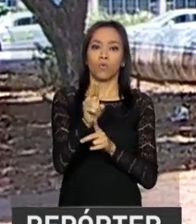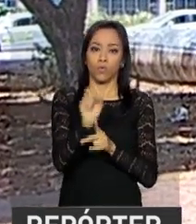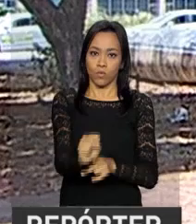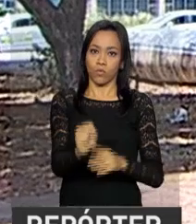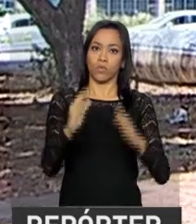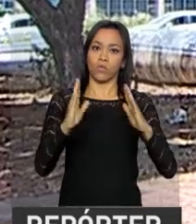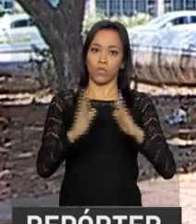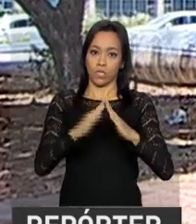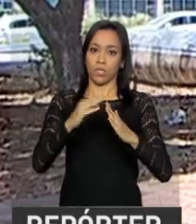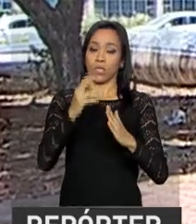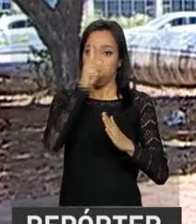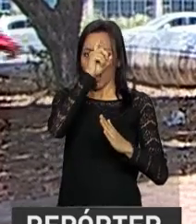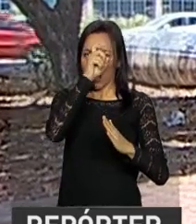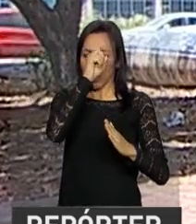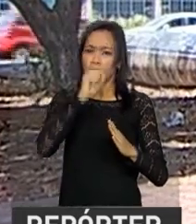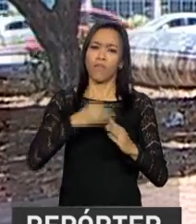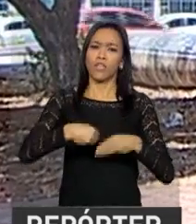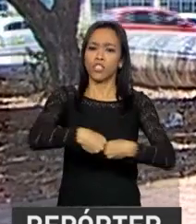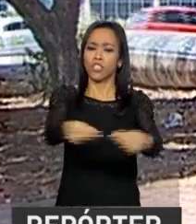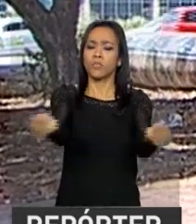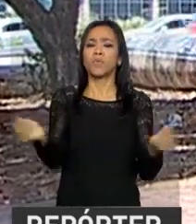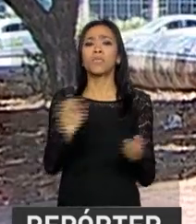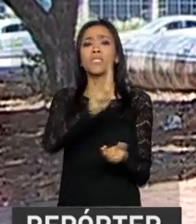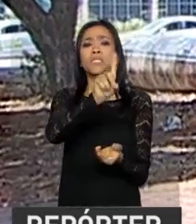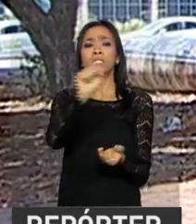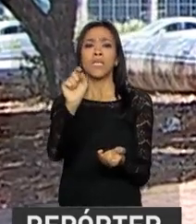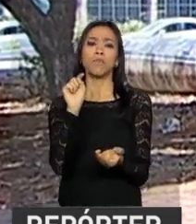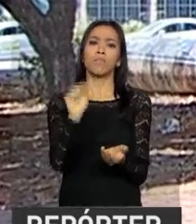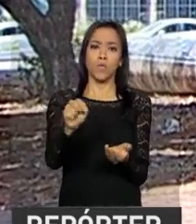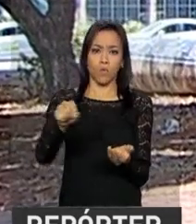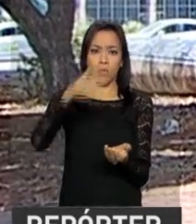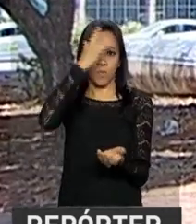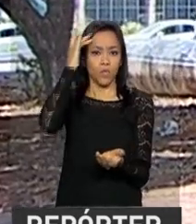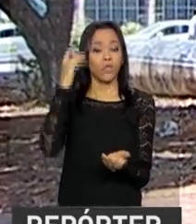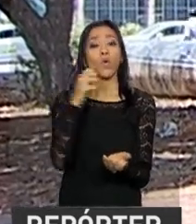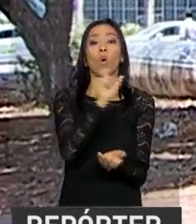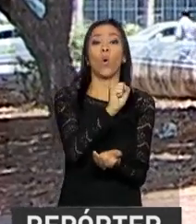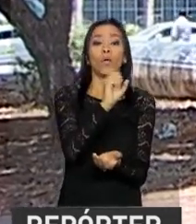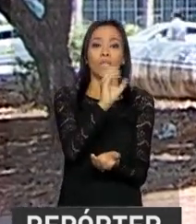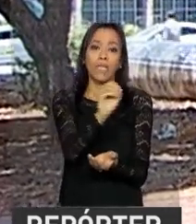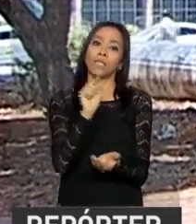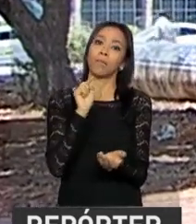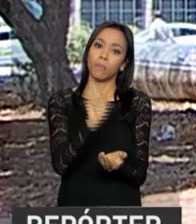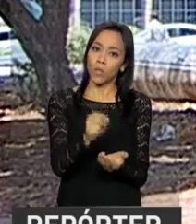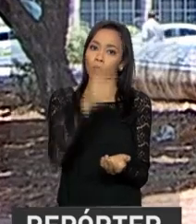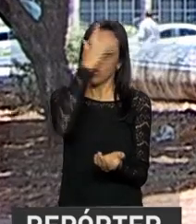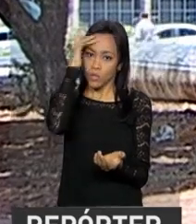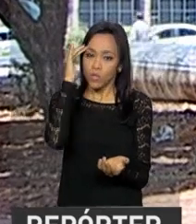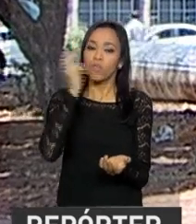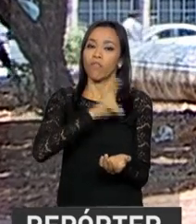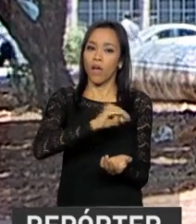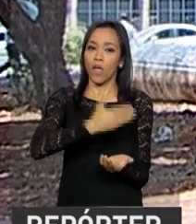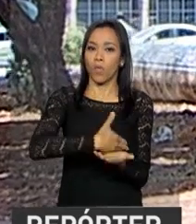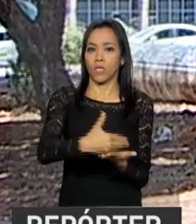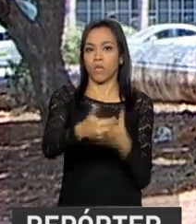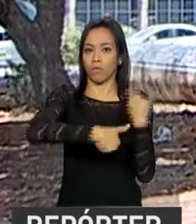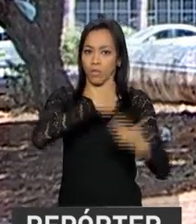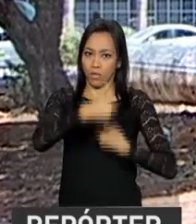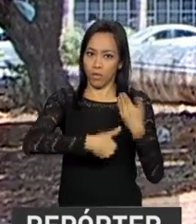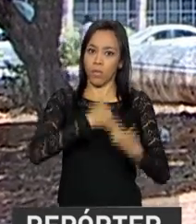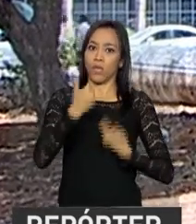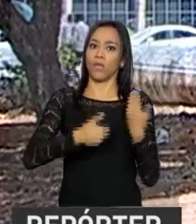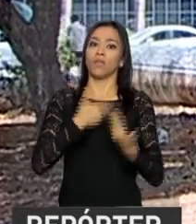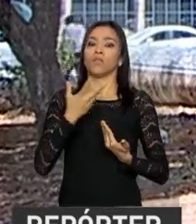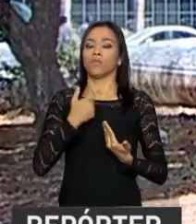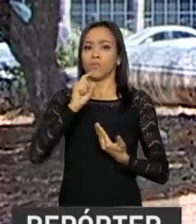que vem para 100 mil pessoas. Entre elas, 80 mil pessoas que vão estar começando o tratamento contra HIV e AIDS